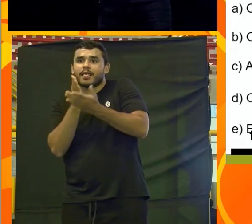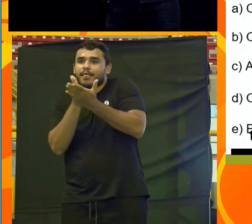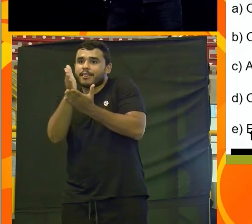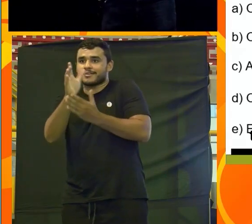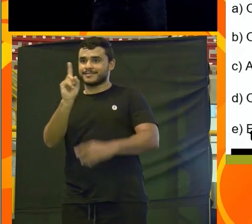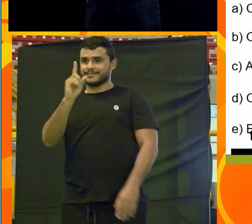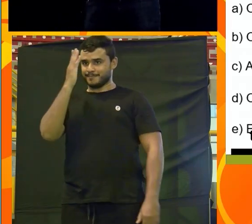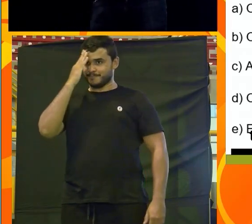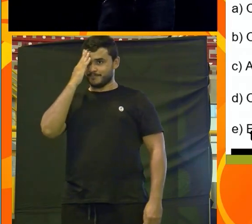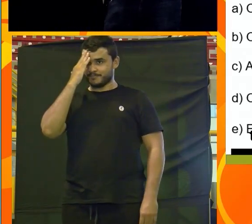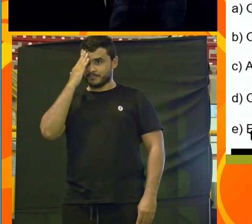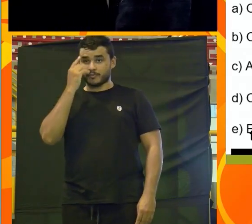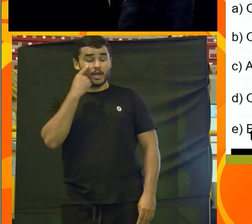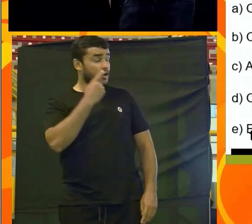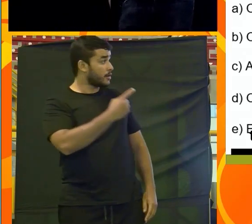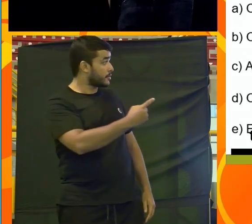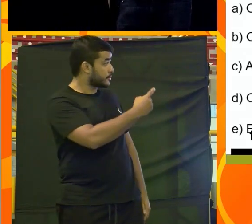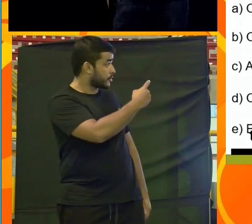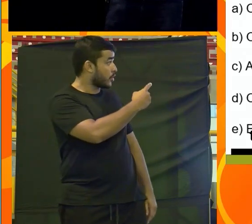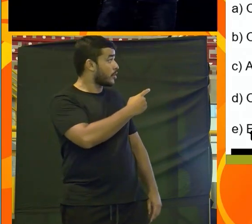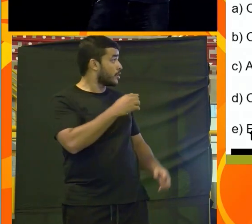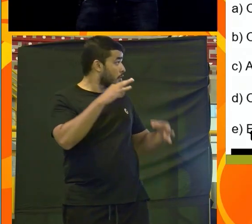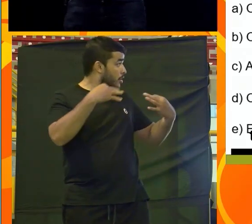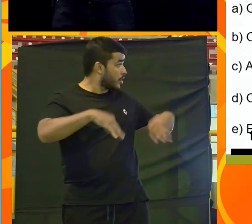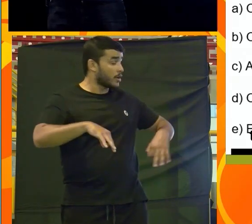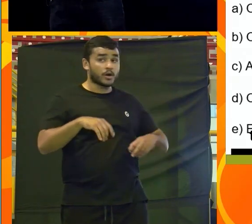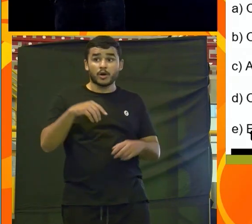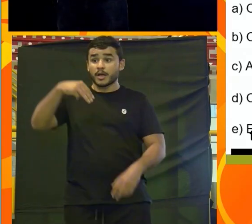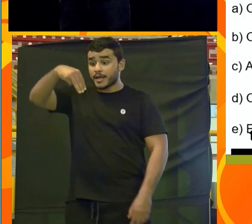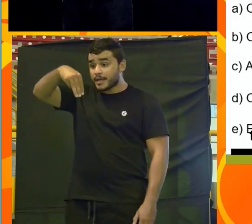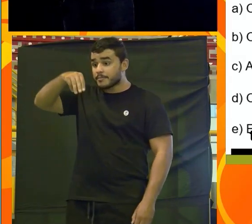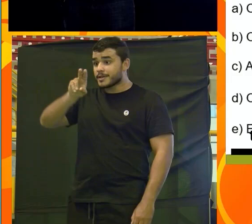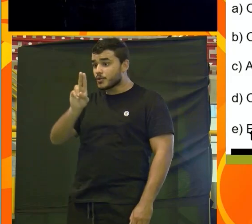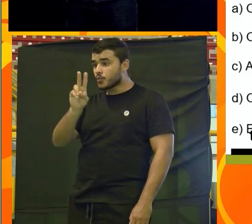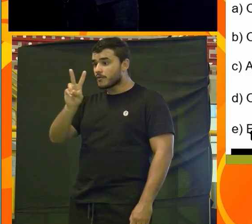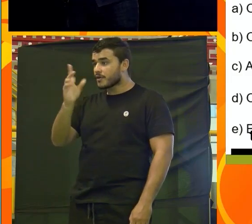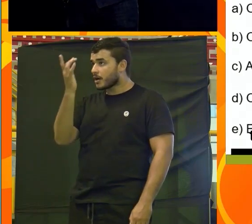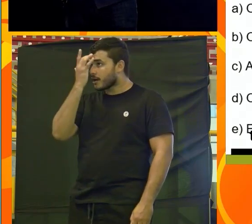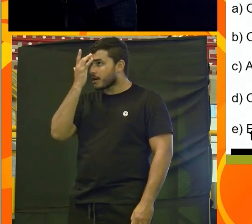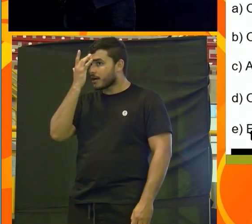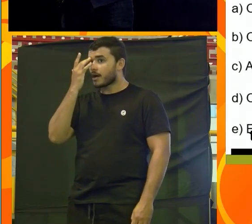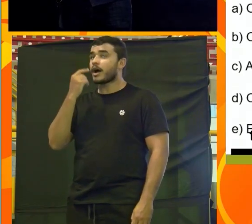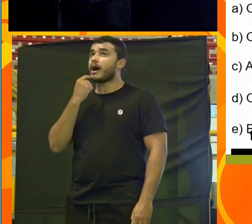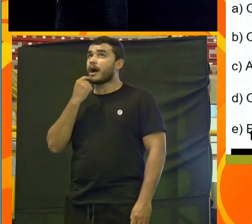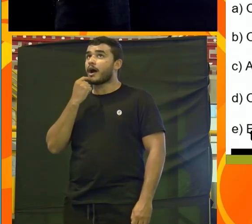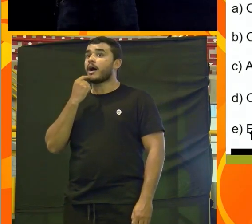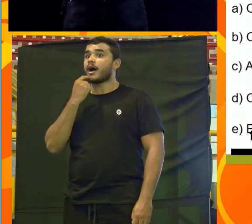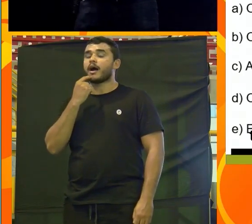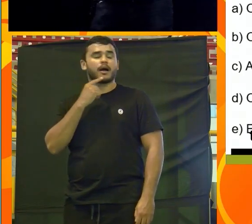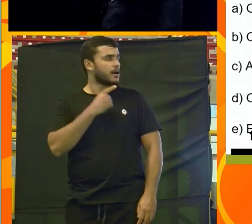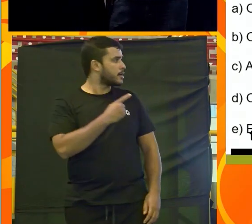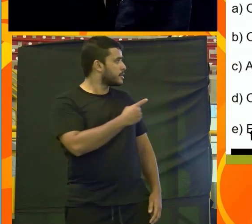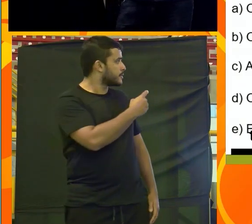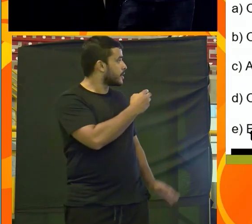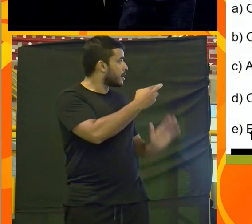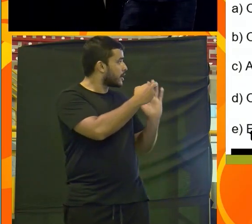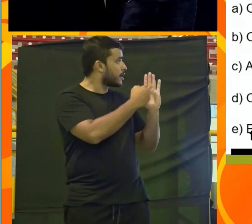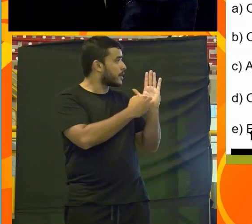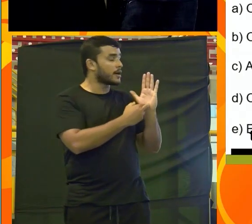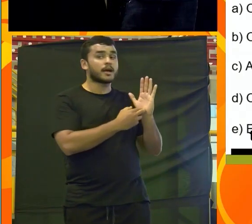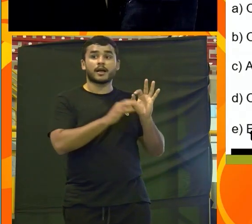entendam. Esse gráfico, ele nem representa o MU e não representa